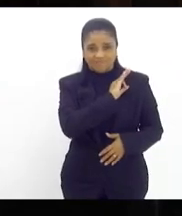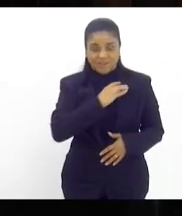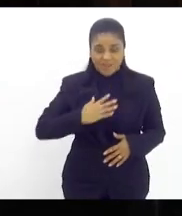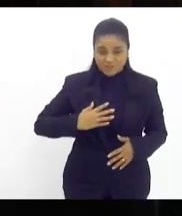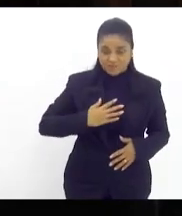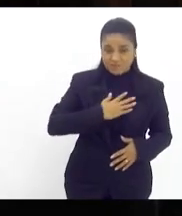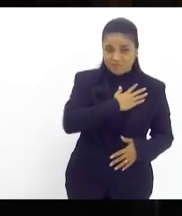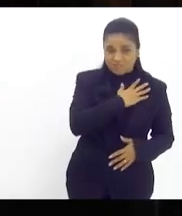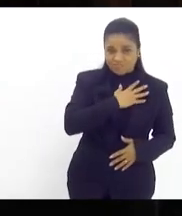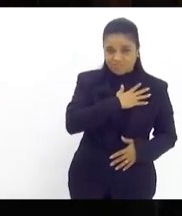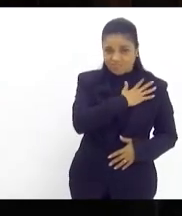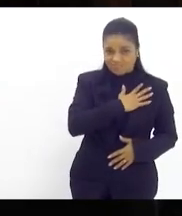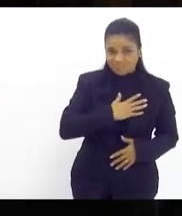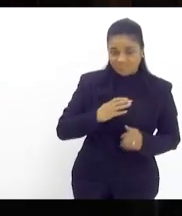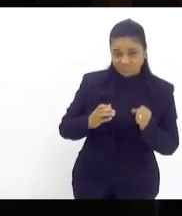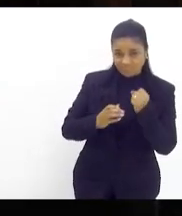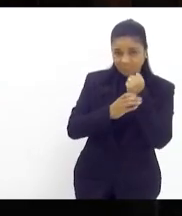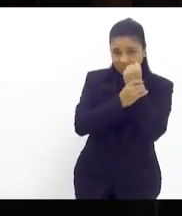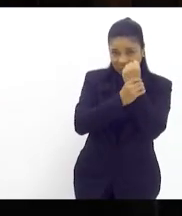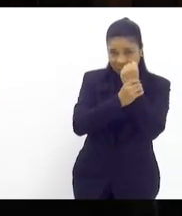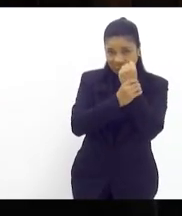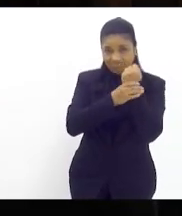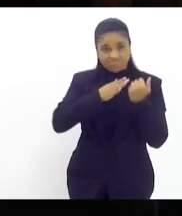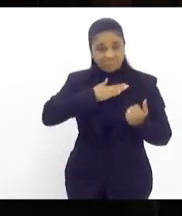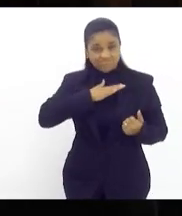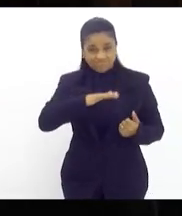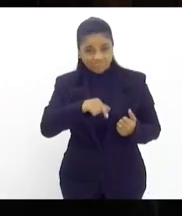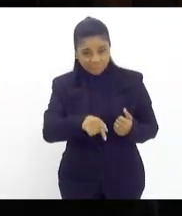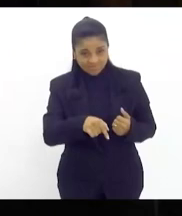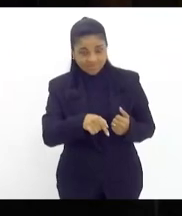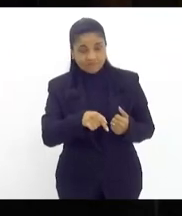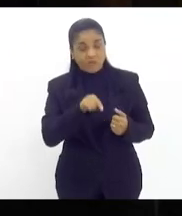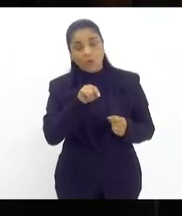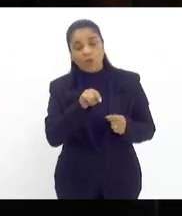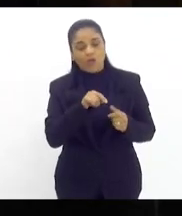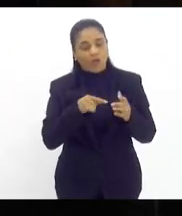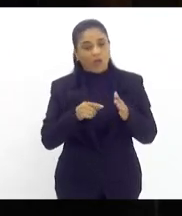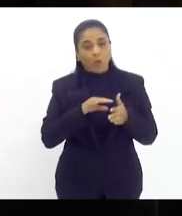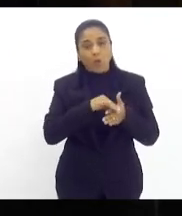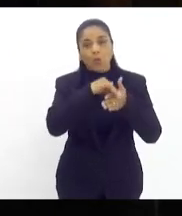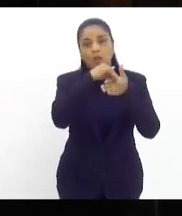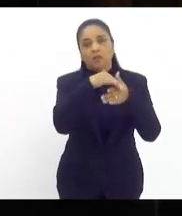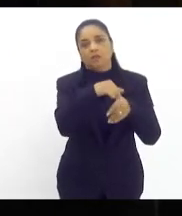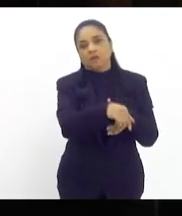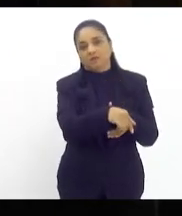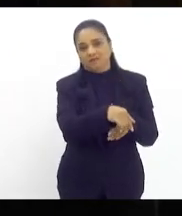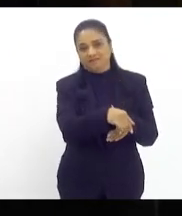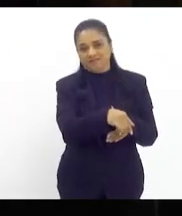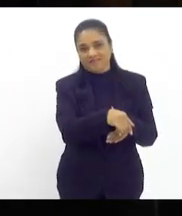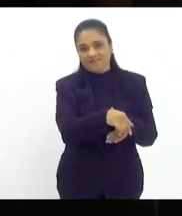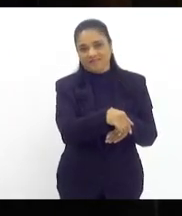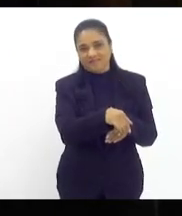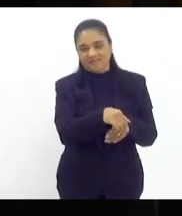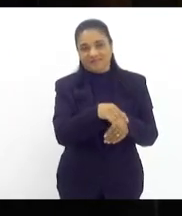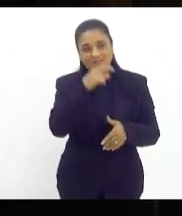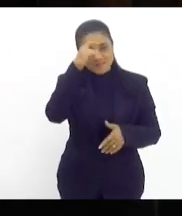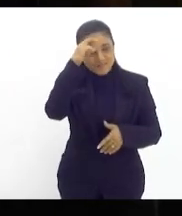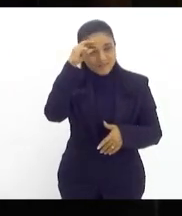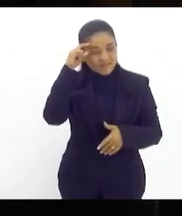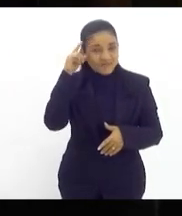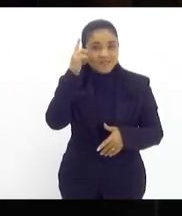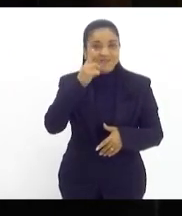segurança ela é exemplificada com o líder deles deputado Marcelo Freixo